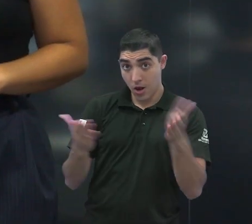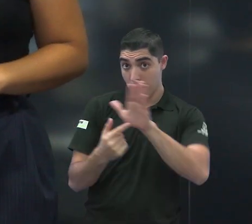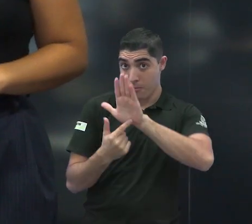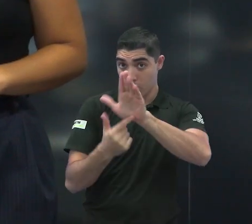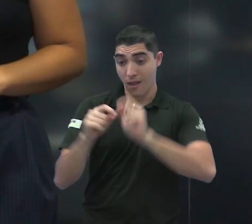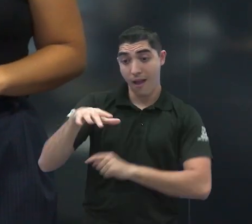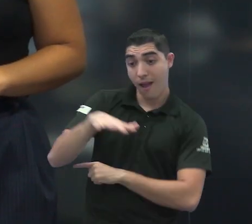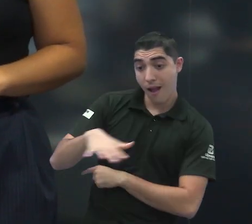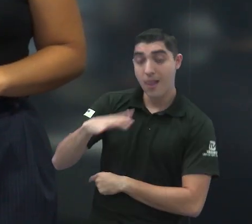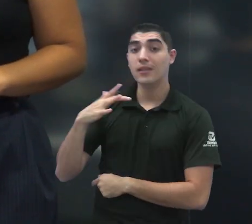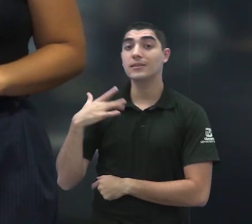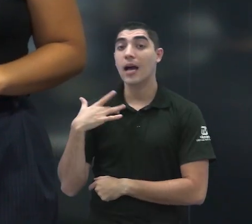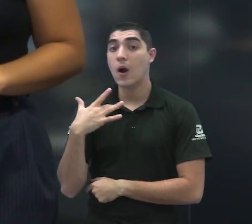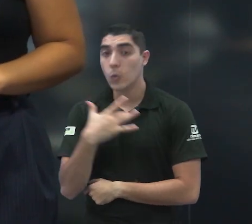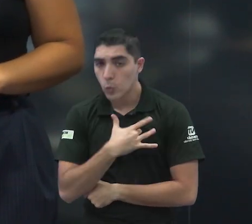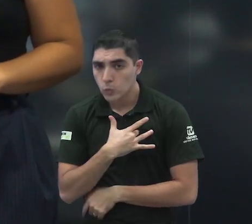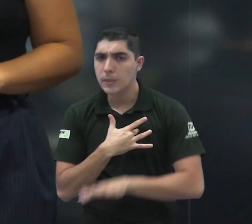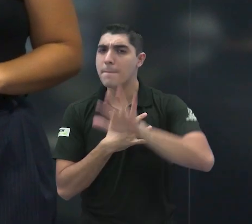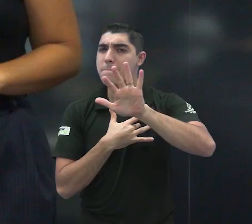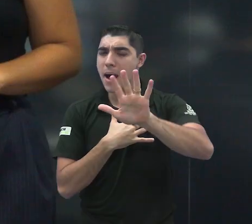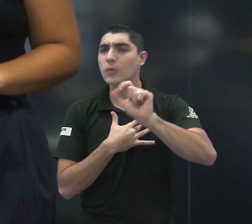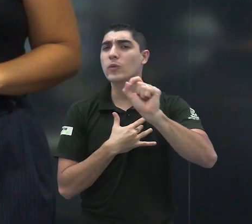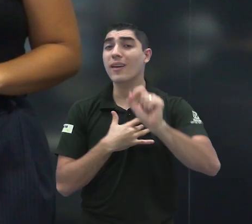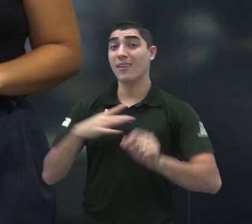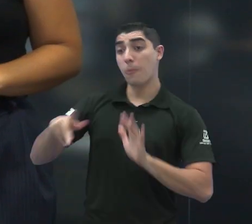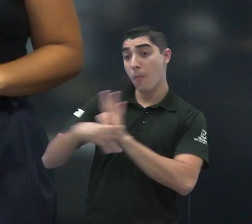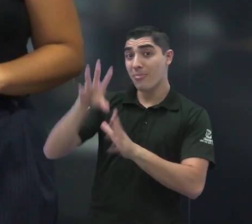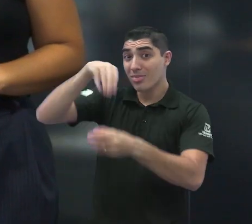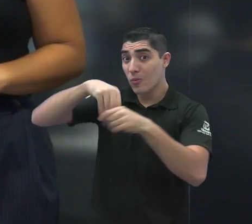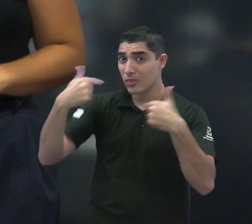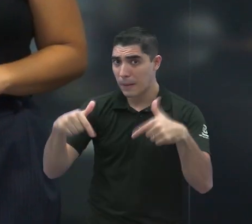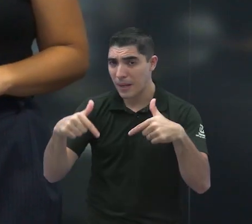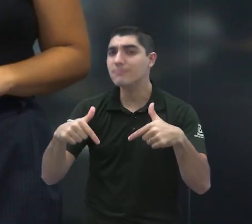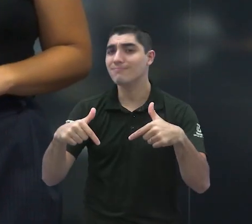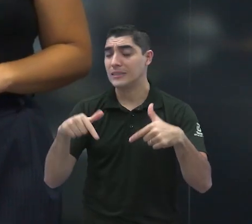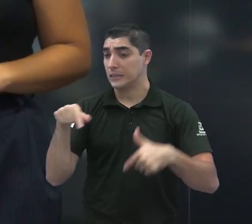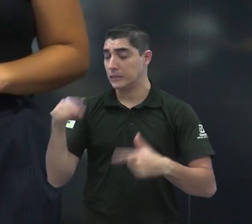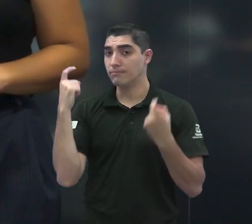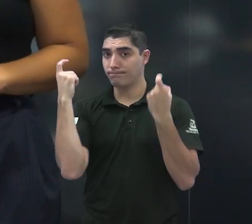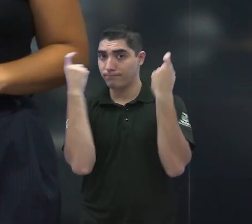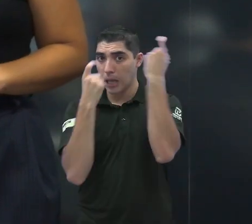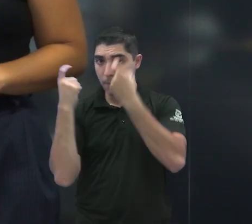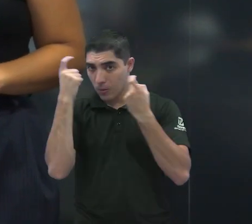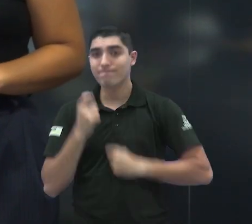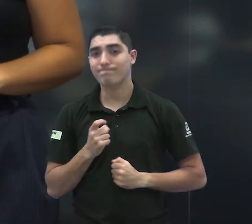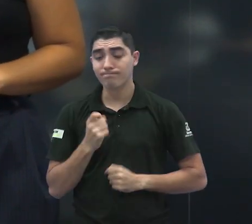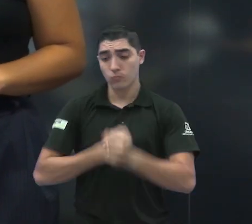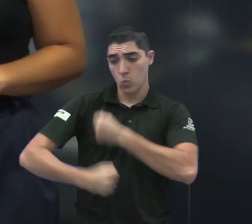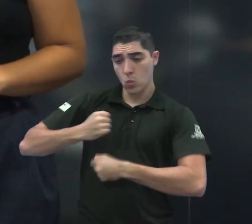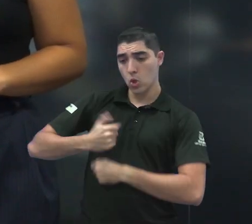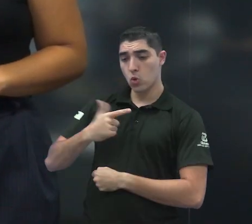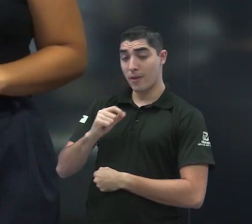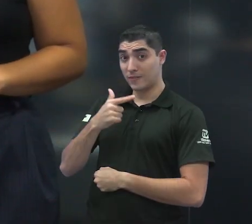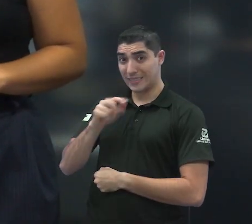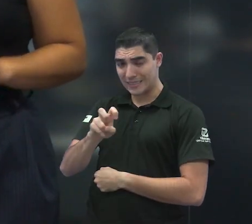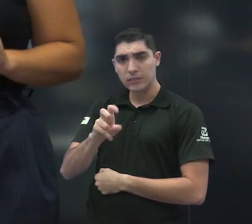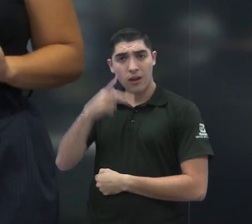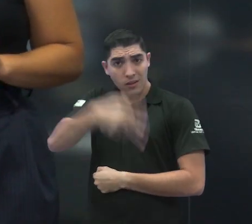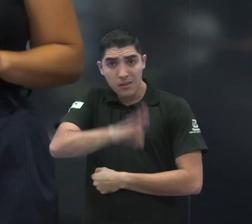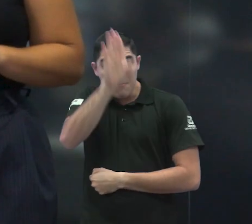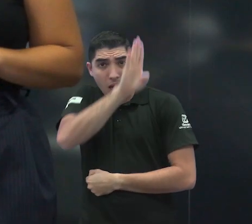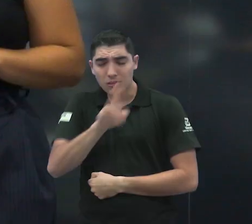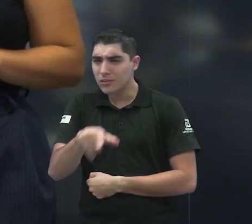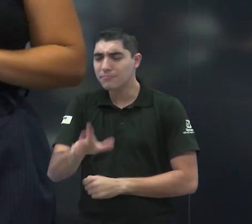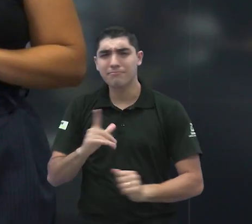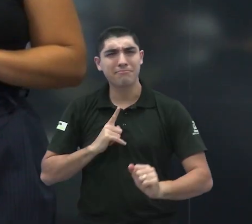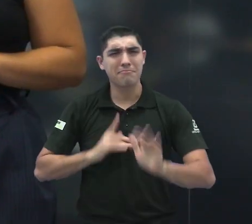Agora vamos falar de saúde ocupacional, mas a notícia é preocupante. Em 2025, o Brasil atingiu o maior número